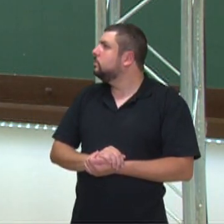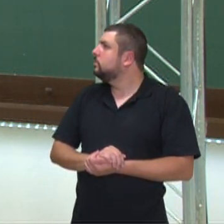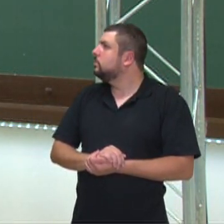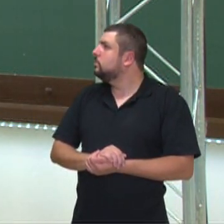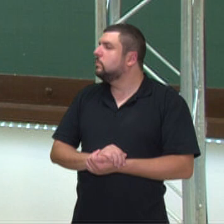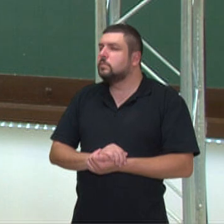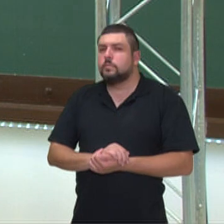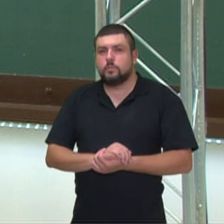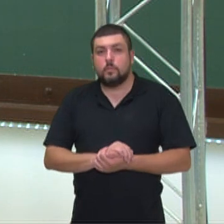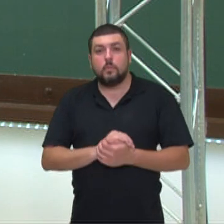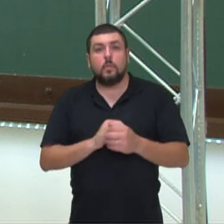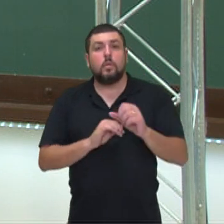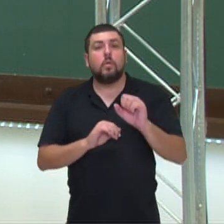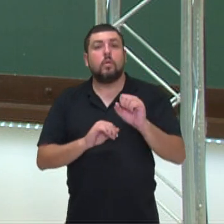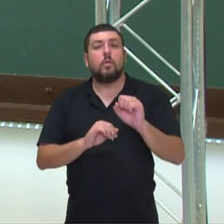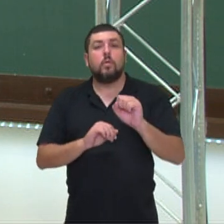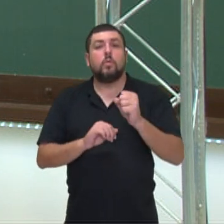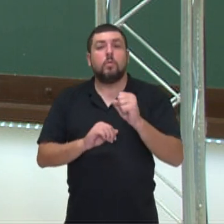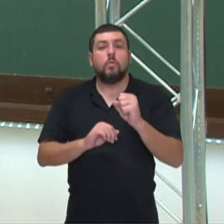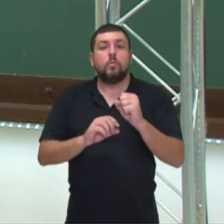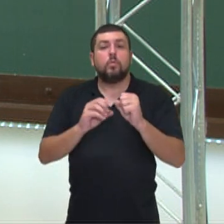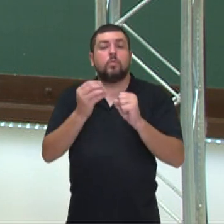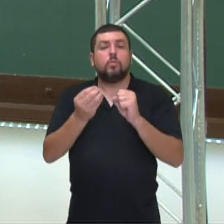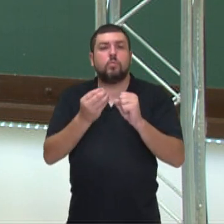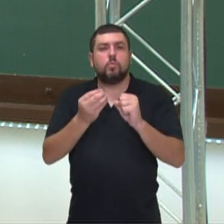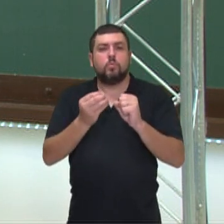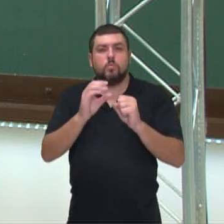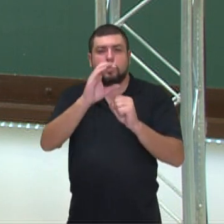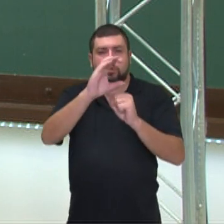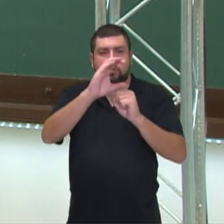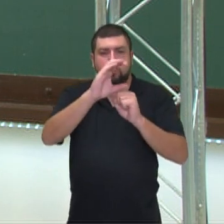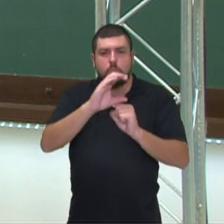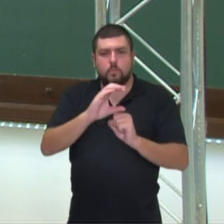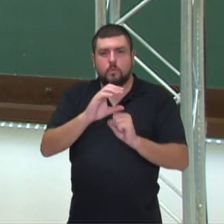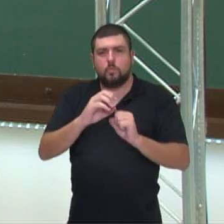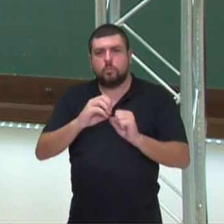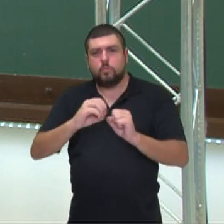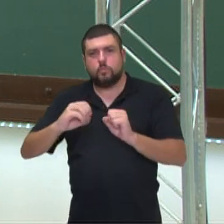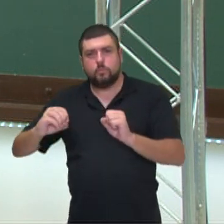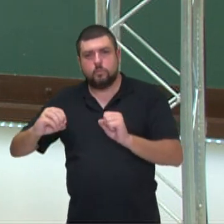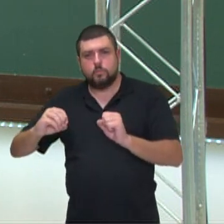O 800 eu li como? Eu li como 800.